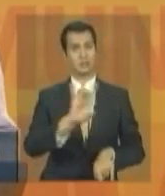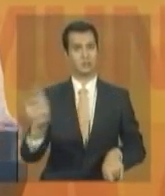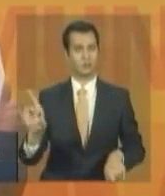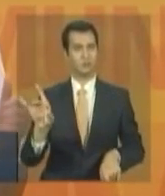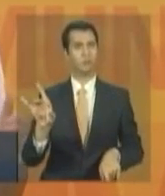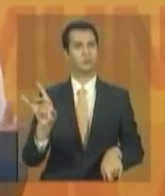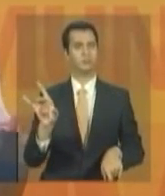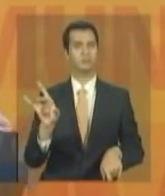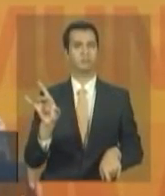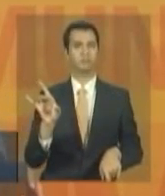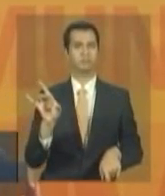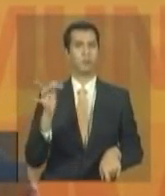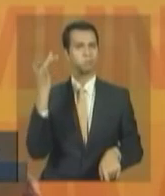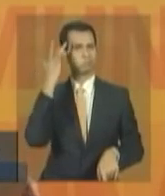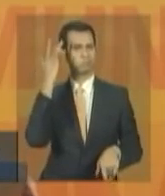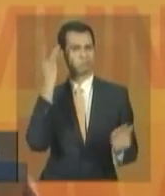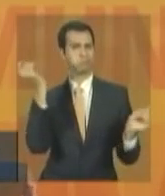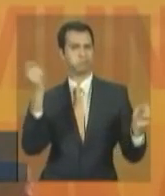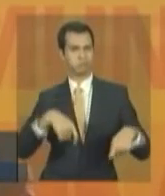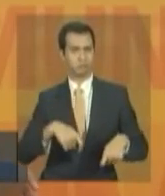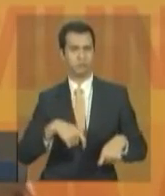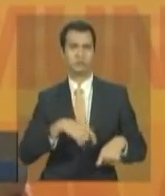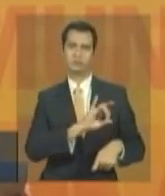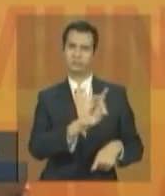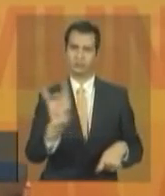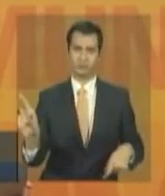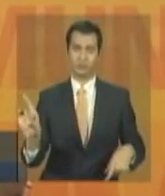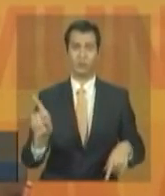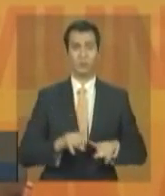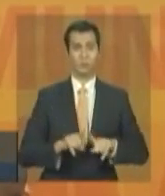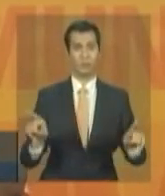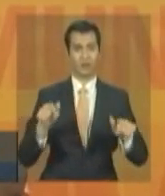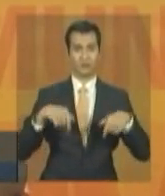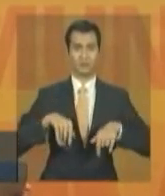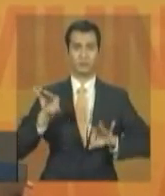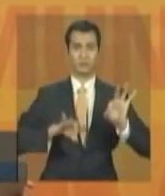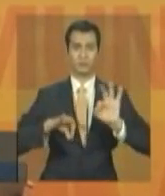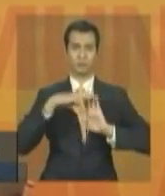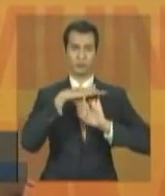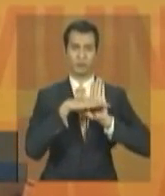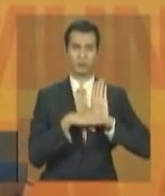competência. Mas esta característica deste programa,